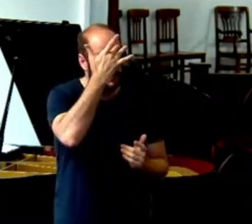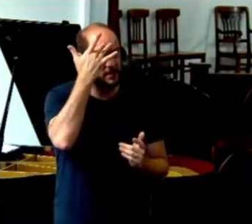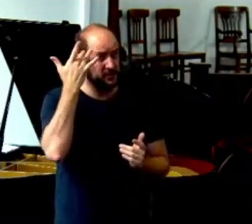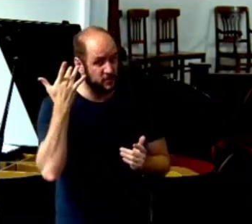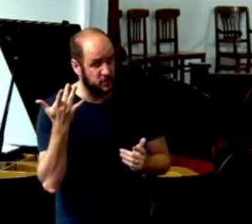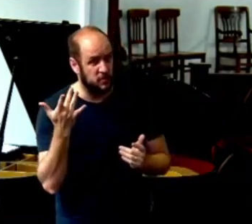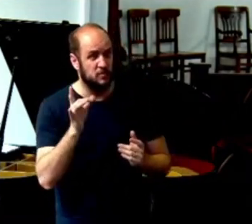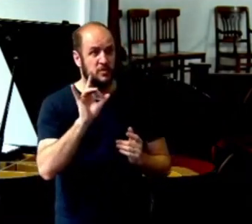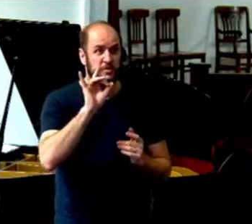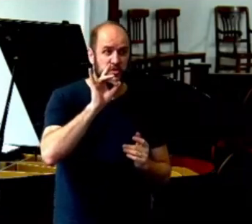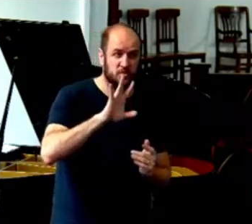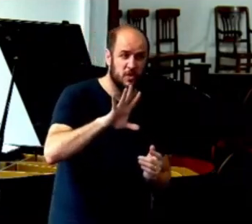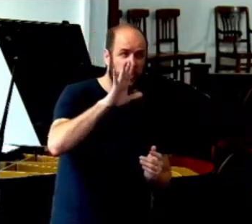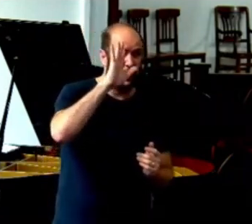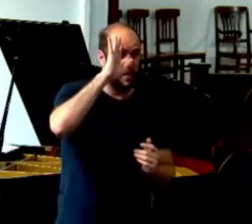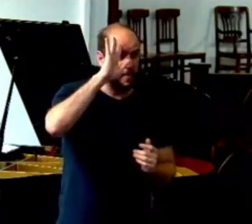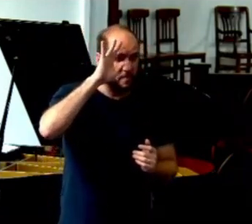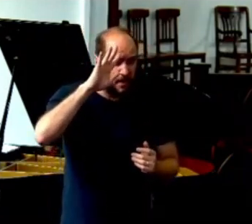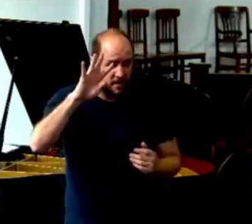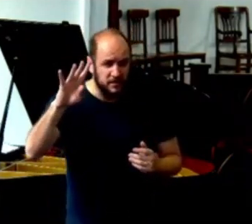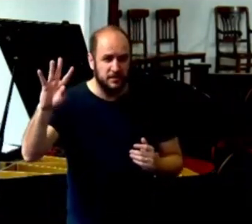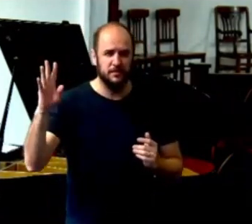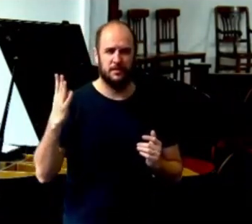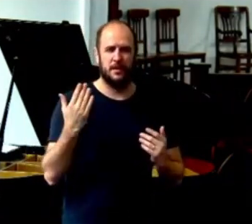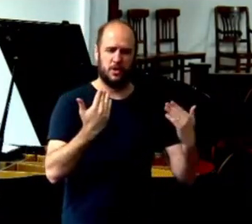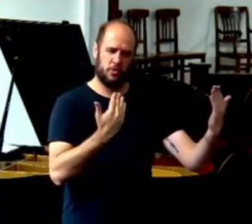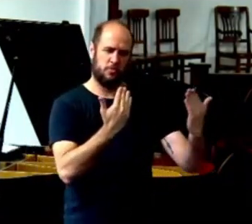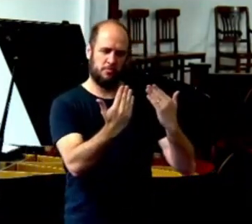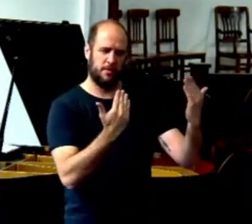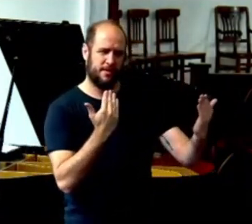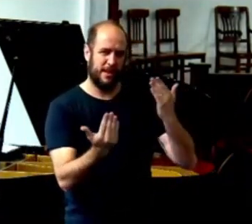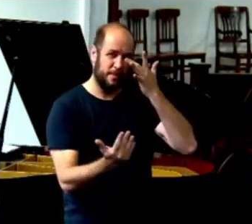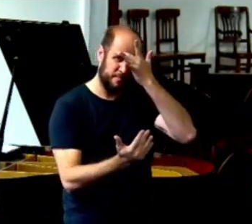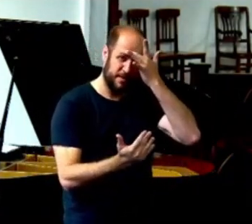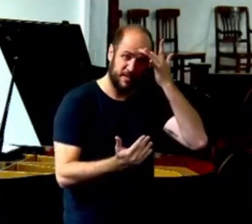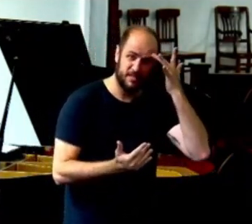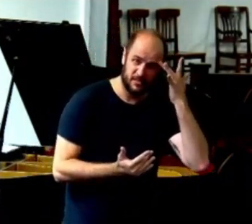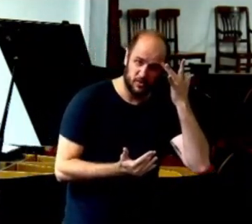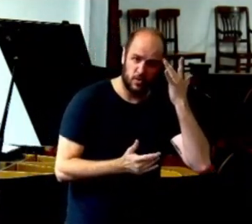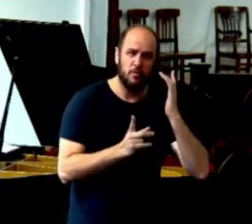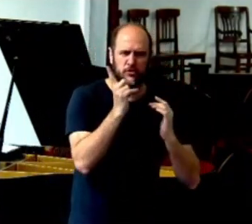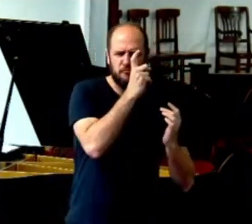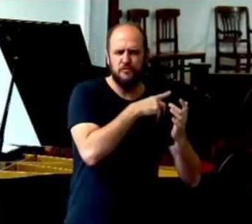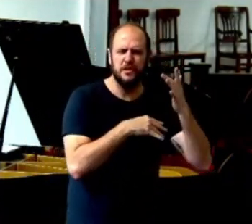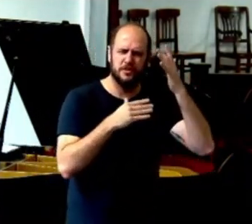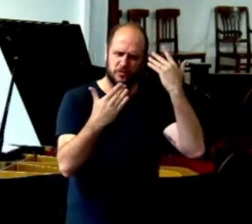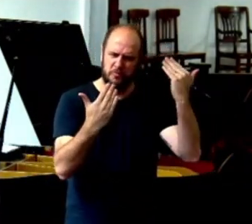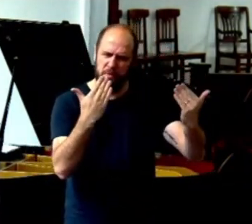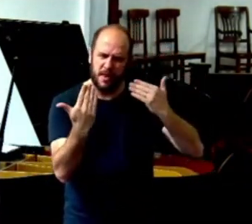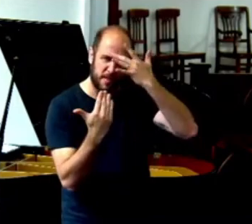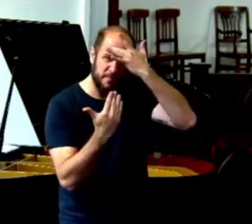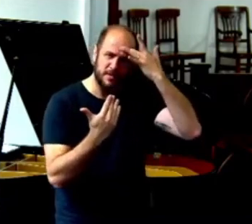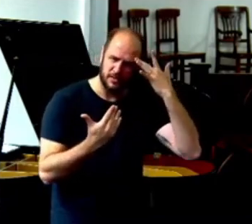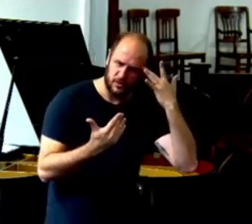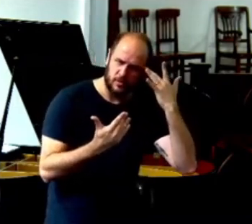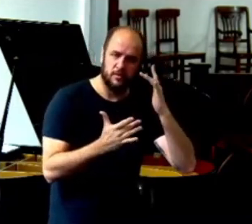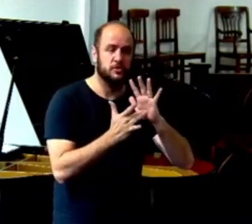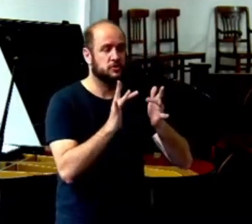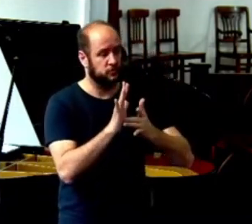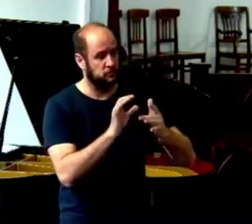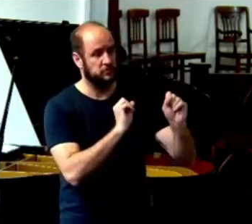tomando figuras para se referir a algumas pessoas. Então ele vai nos ensinar a como